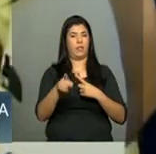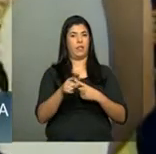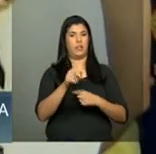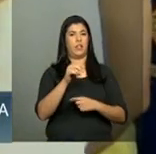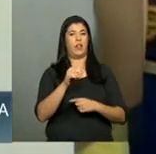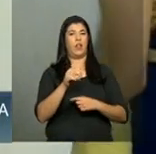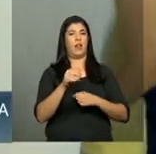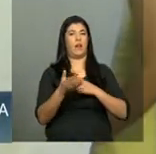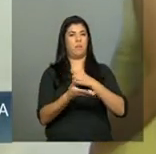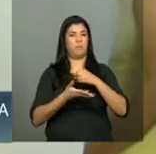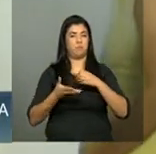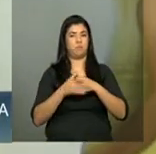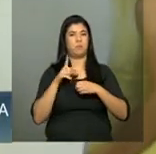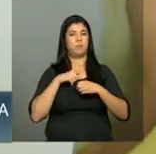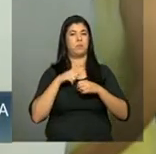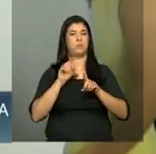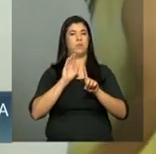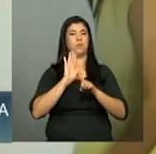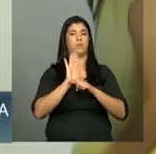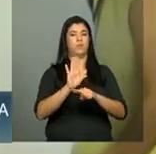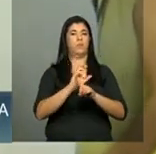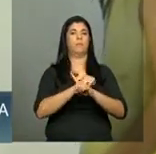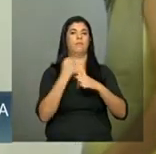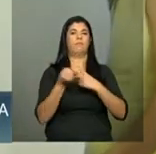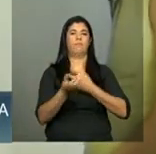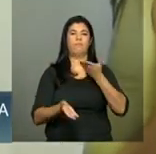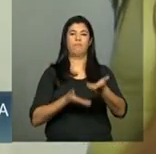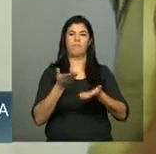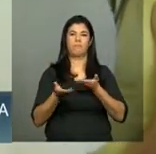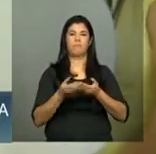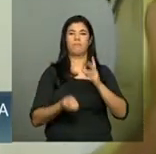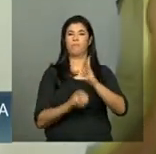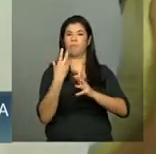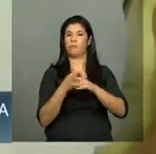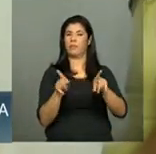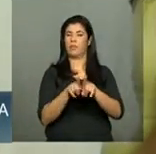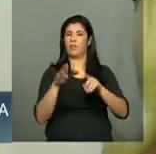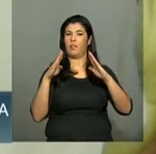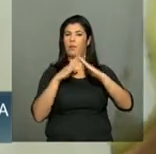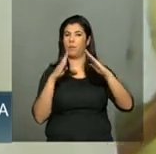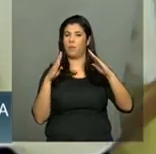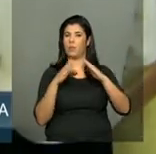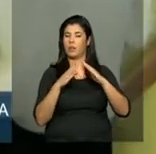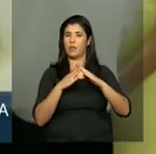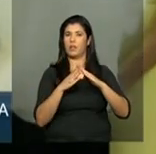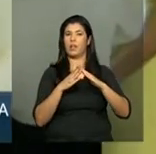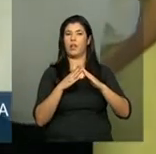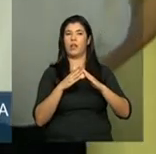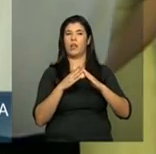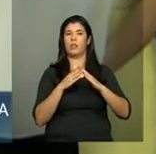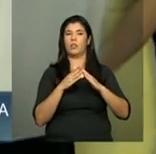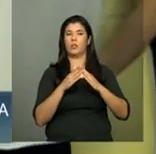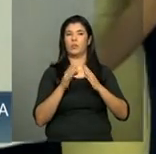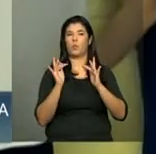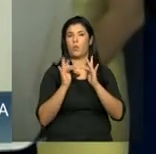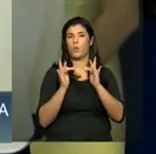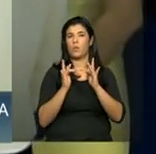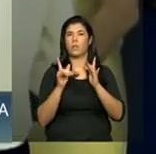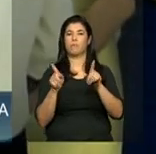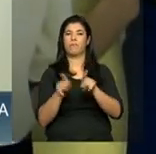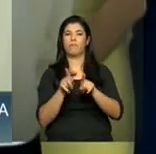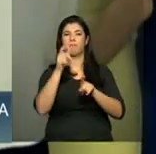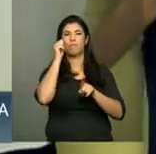desenvolverá ações de inclusão produtiva haverá uma casa de passagem onde as vítimas